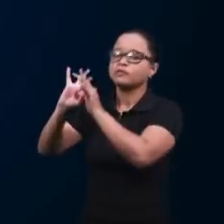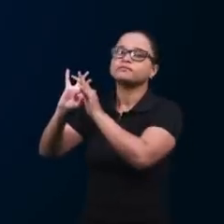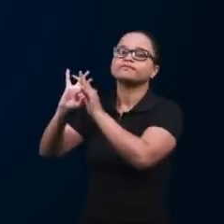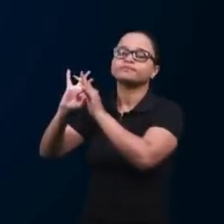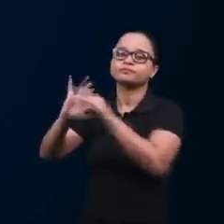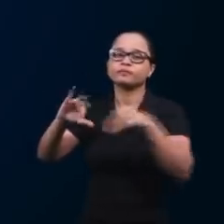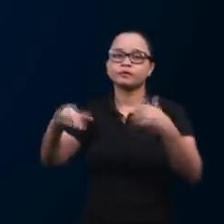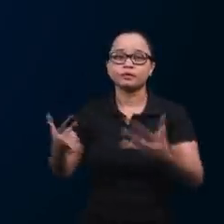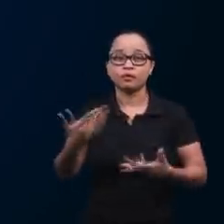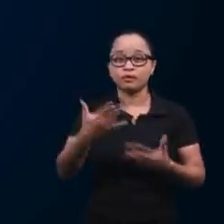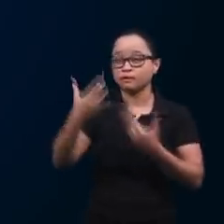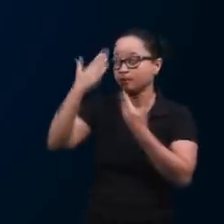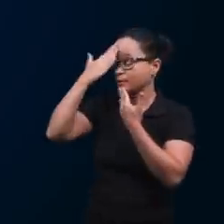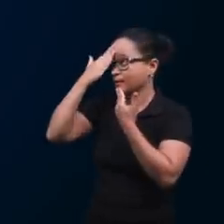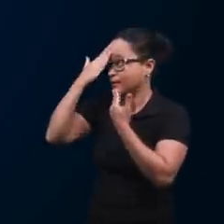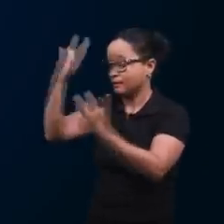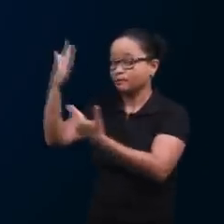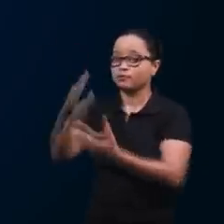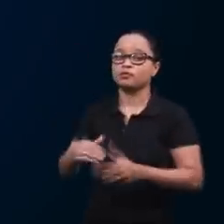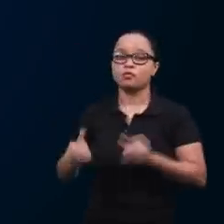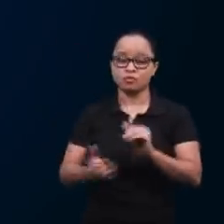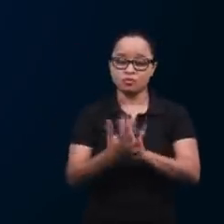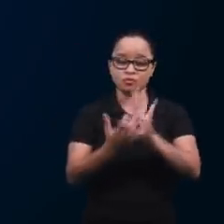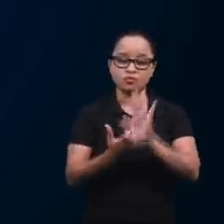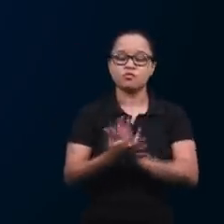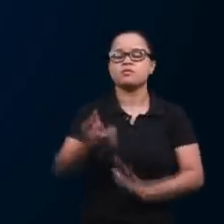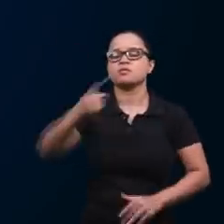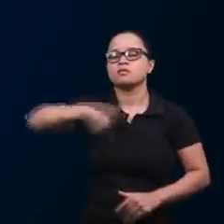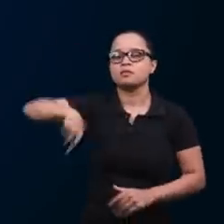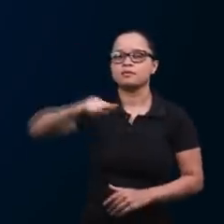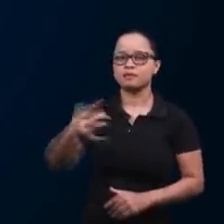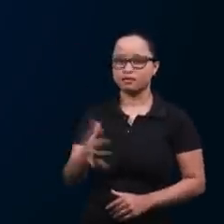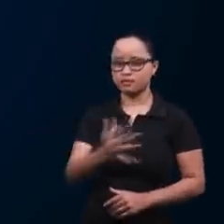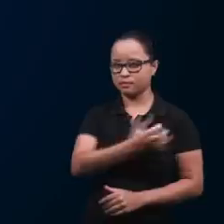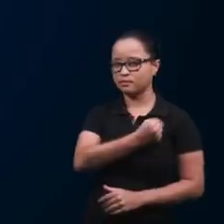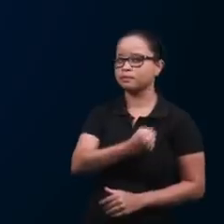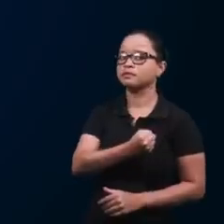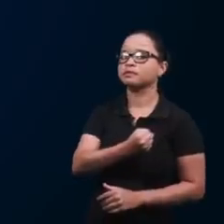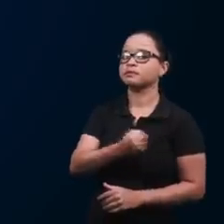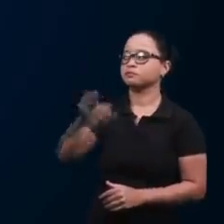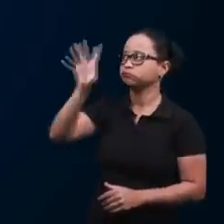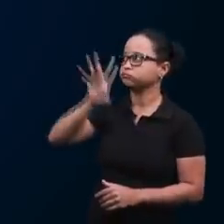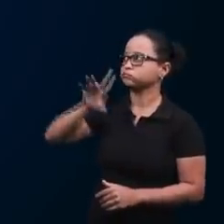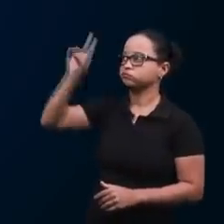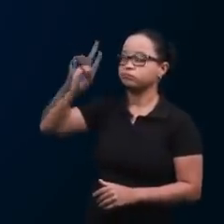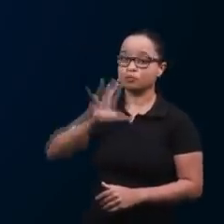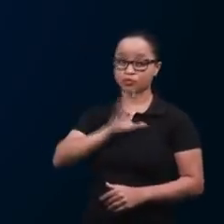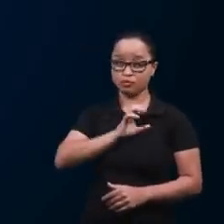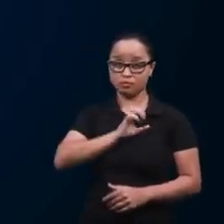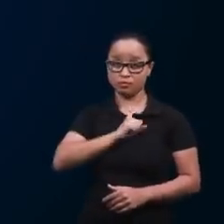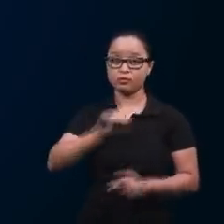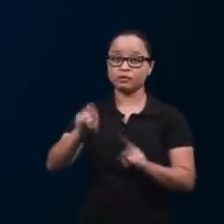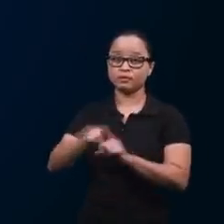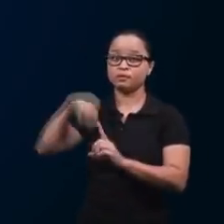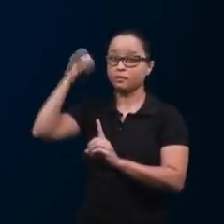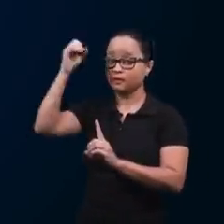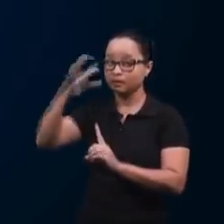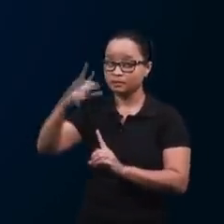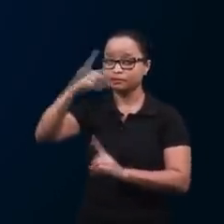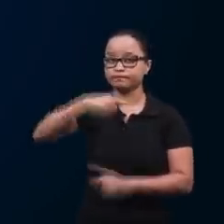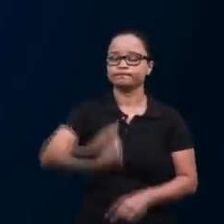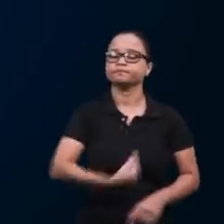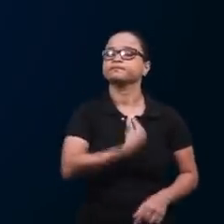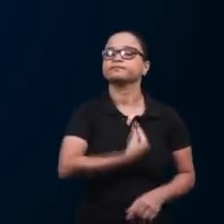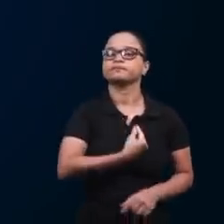podemos oferecer a nossa gratidão o nosso louvor a nossa adoração a Deus pelo seu amor pela sua graça